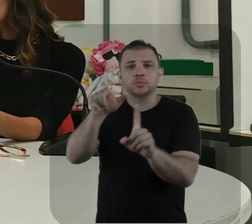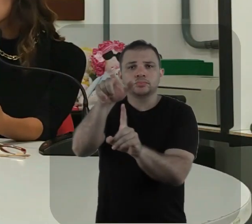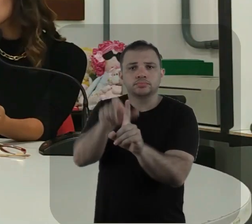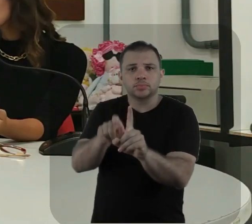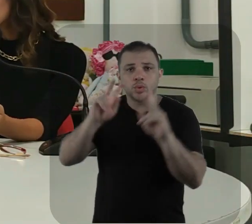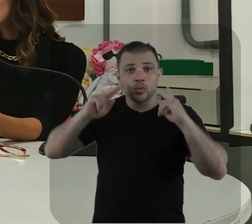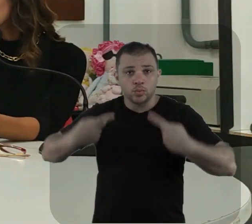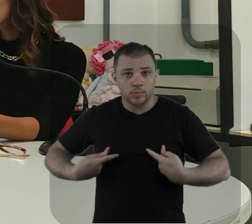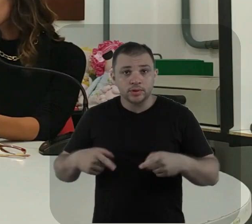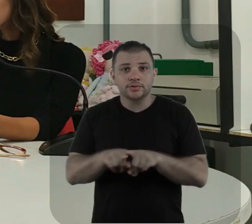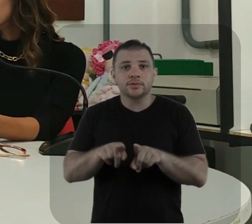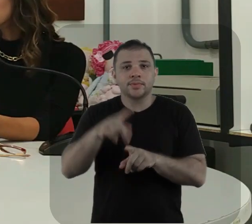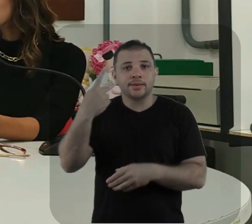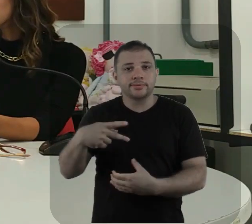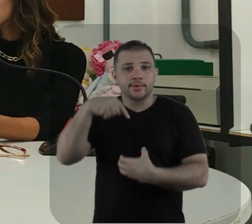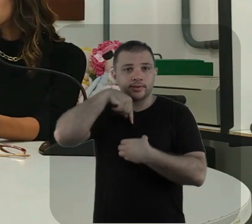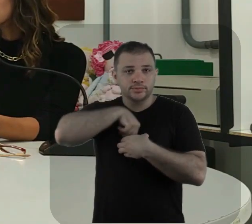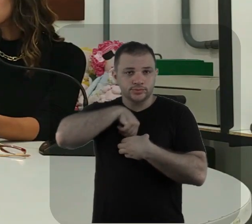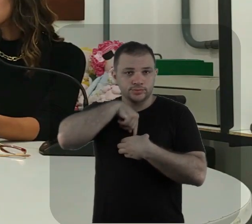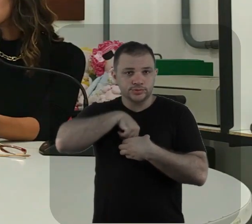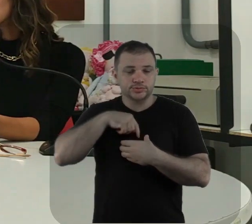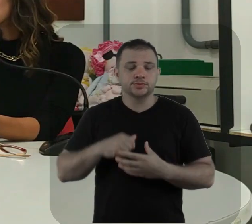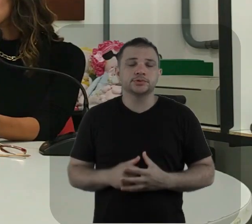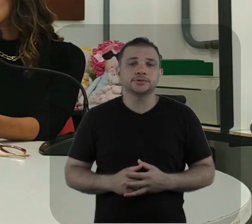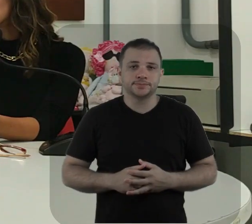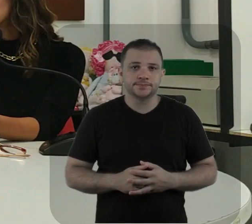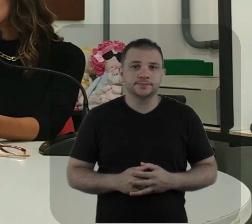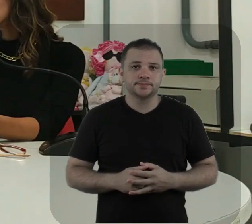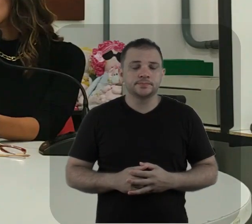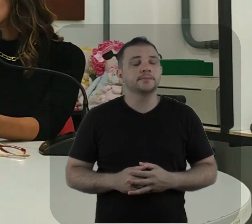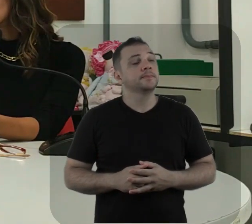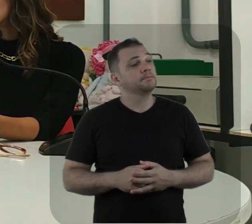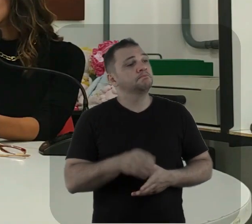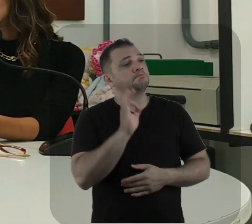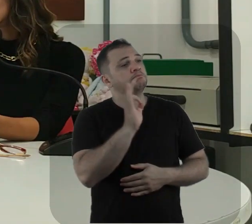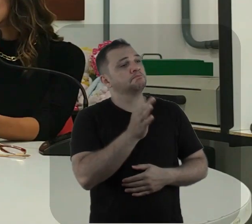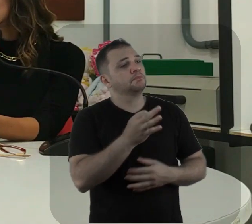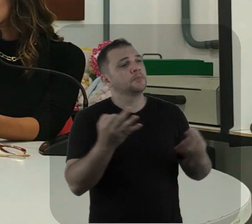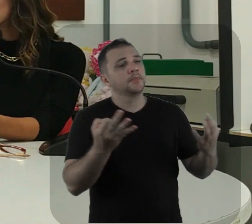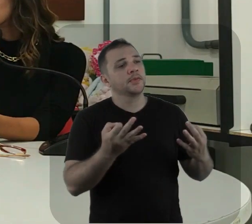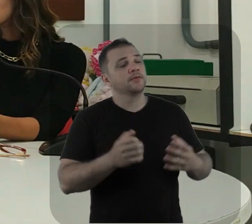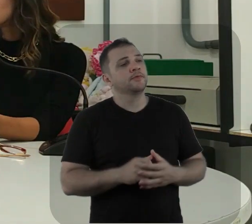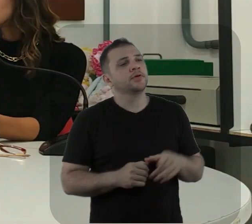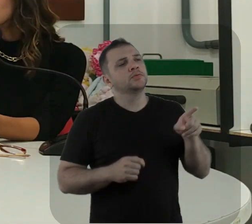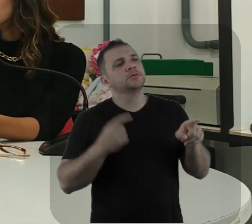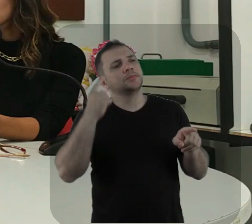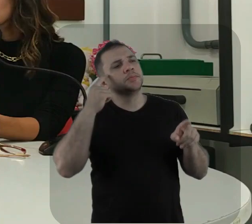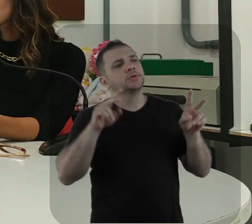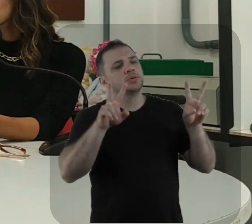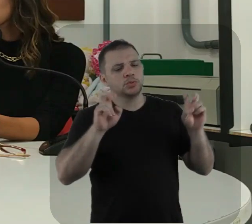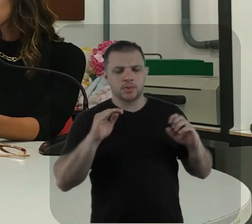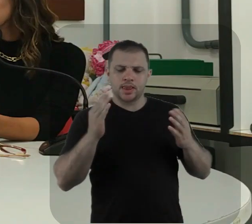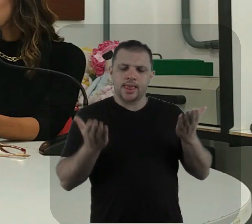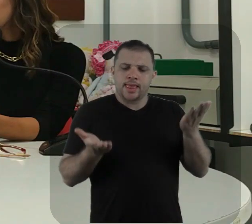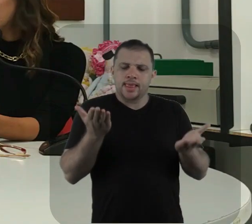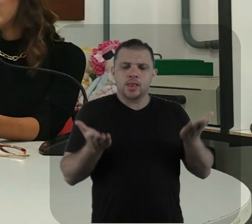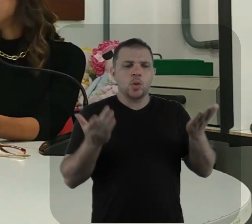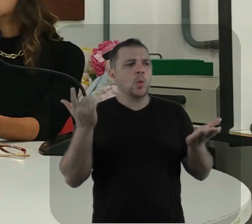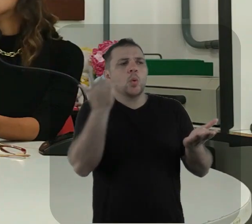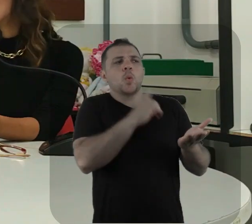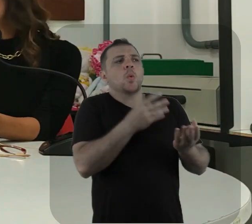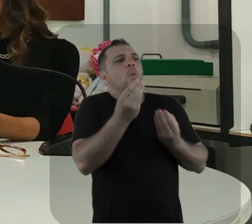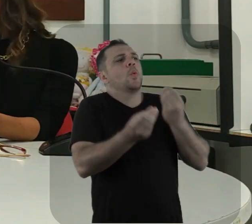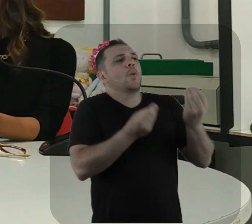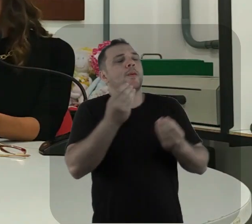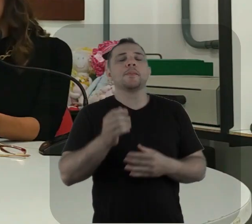do ser humano e da sua subjetividade. Perfeito. E aí, quando você pensa, então, equilíbrio, como alcançar esse equilíbrio, na tua